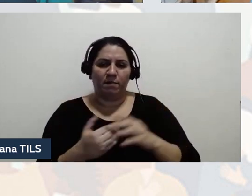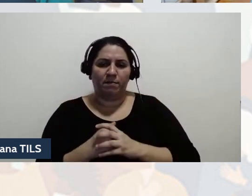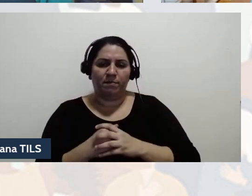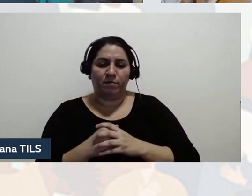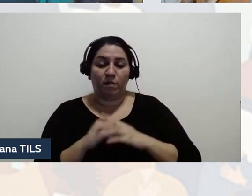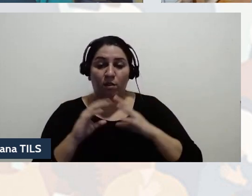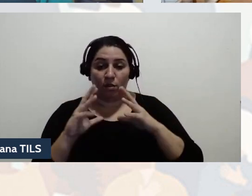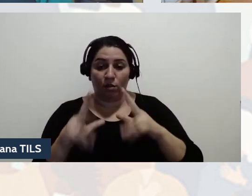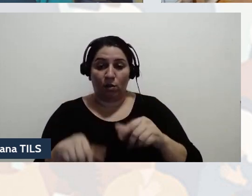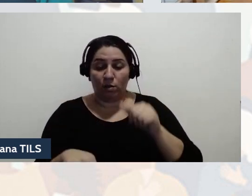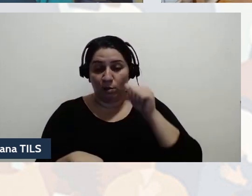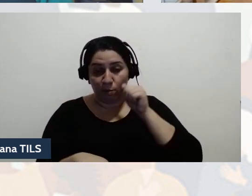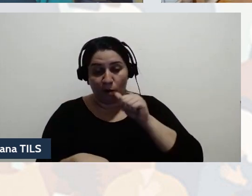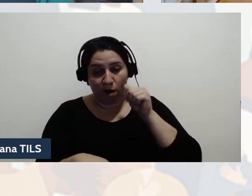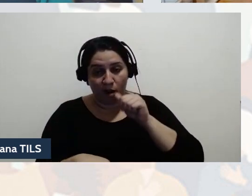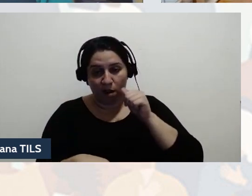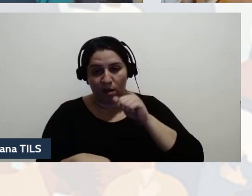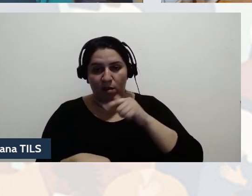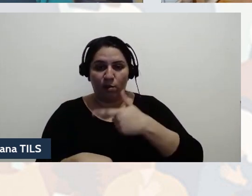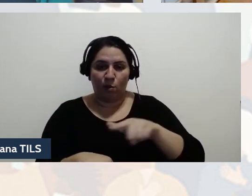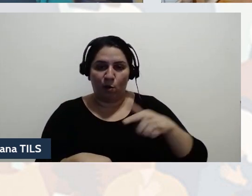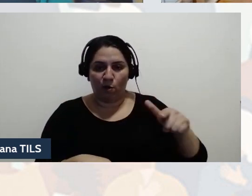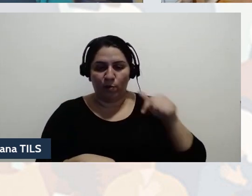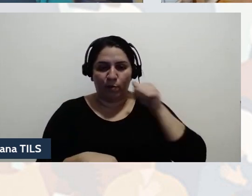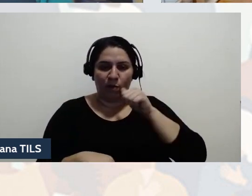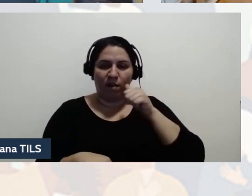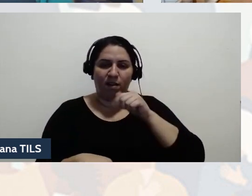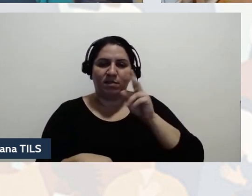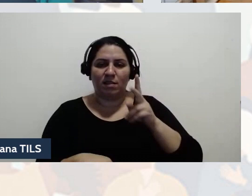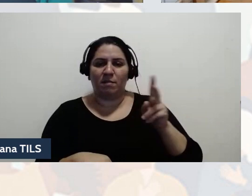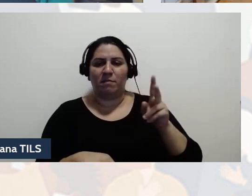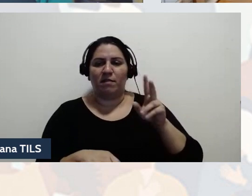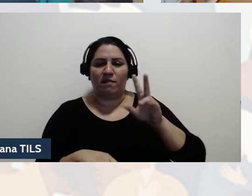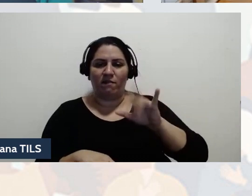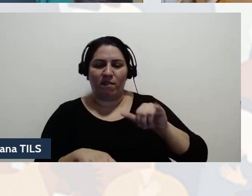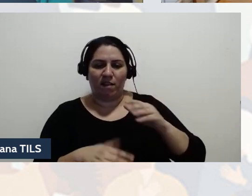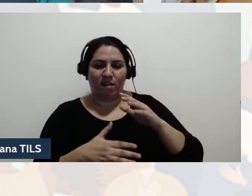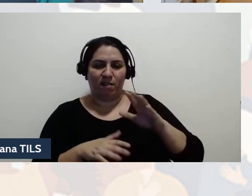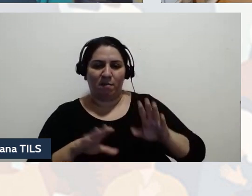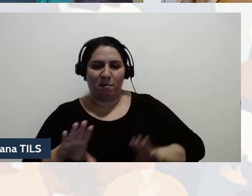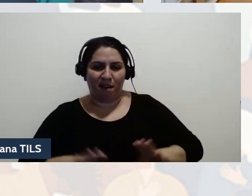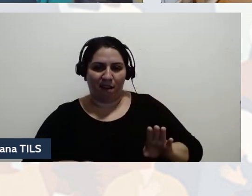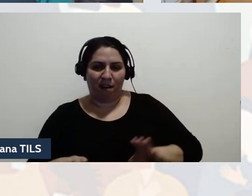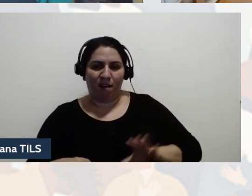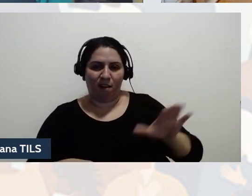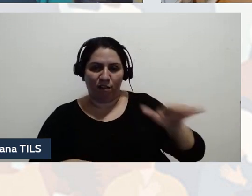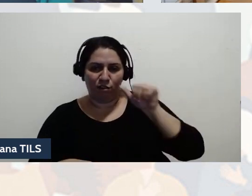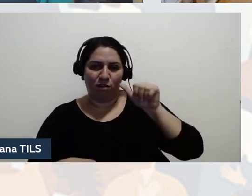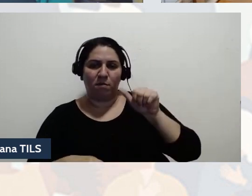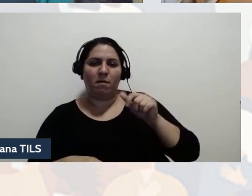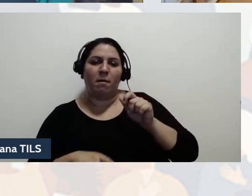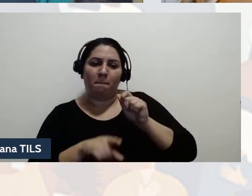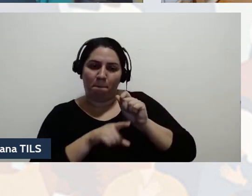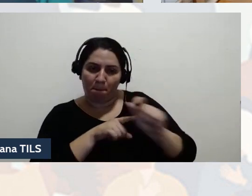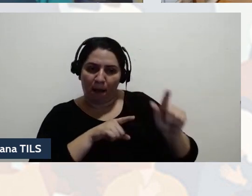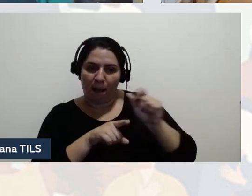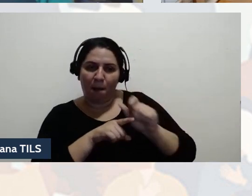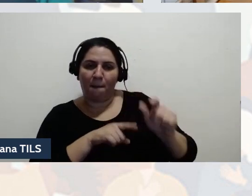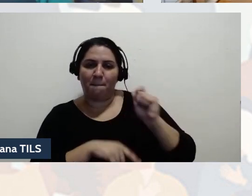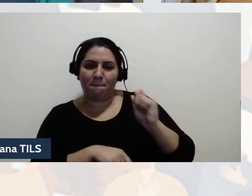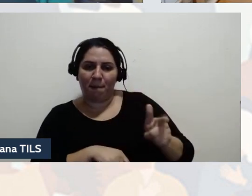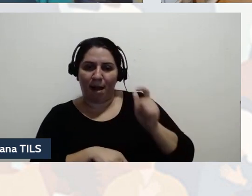as outras mulheres, né, que geralmente são as que contratam as empregadas domésticas, continuassem pagando as